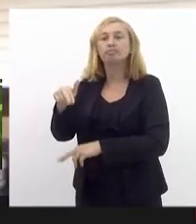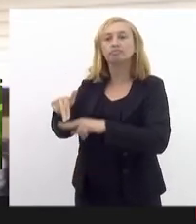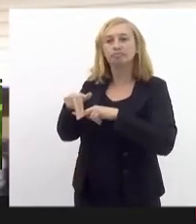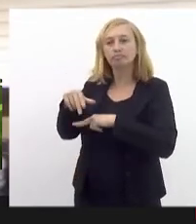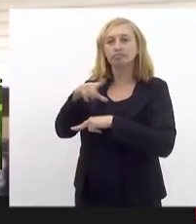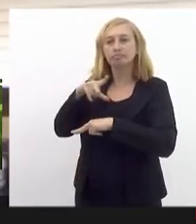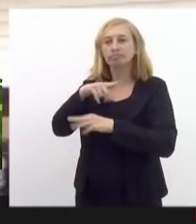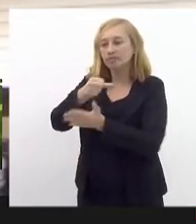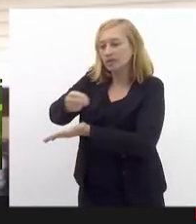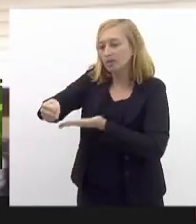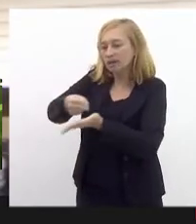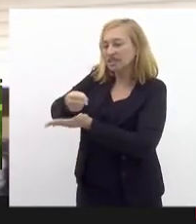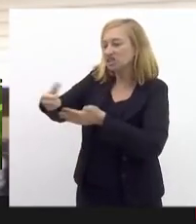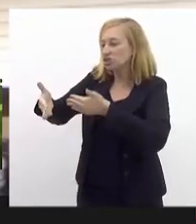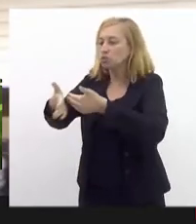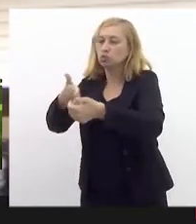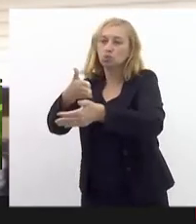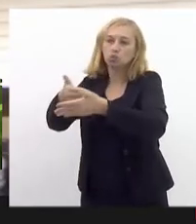a base de